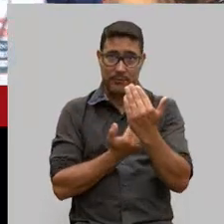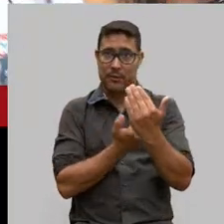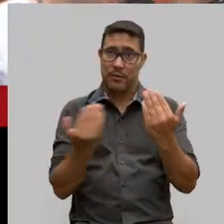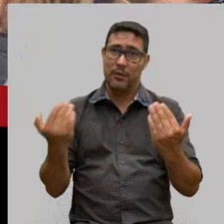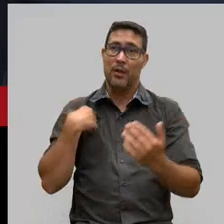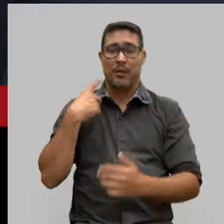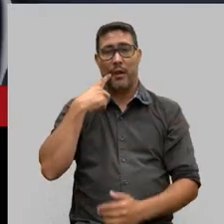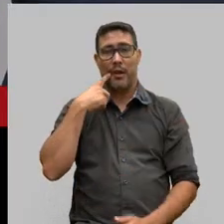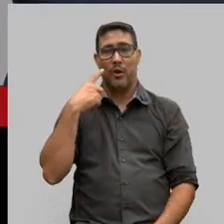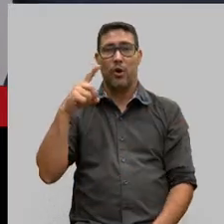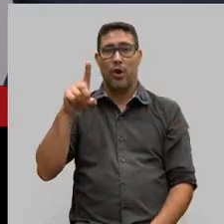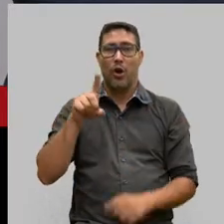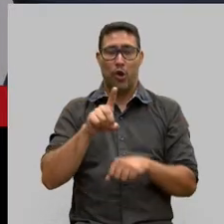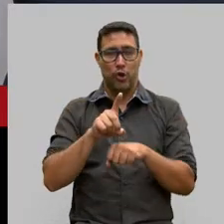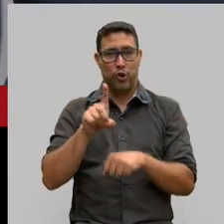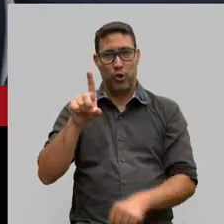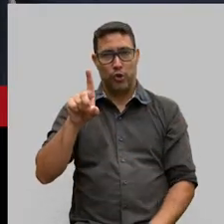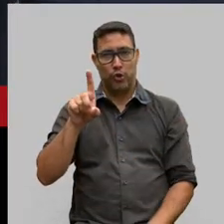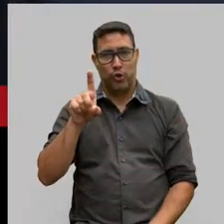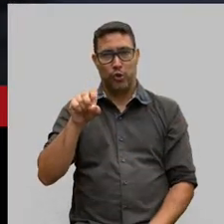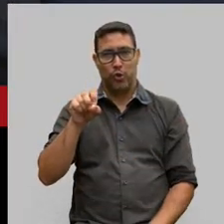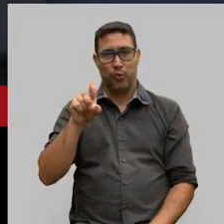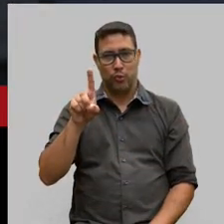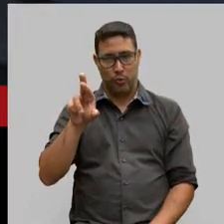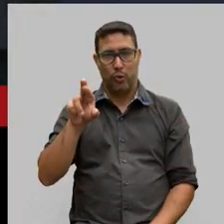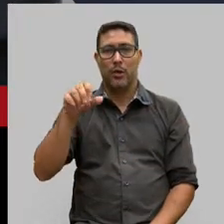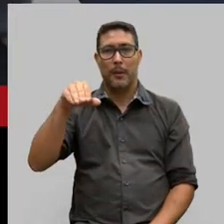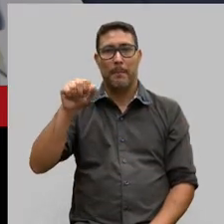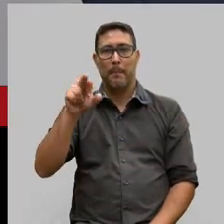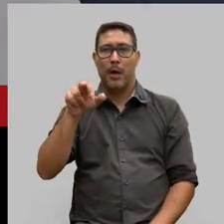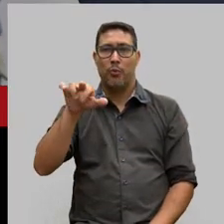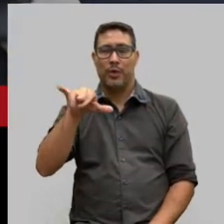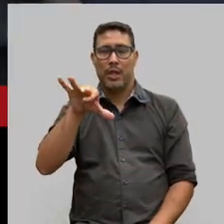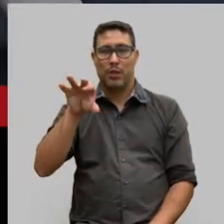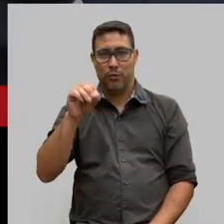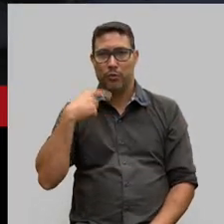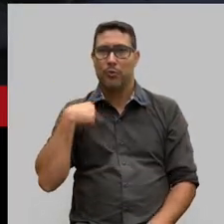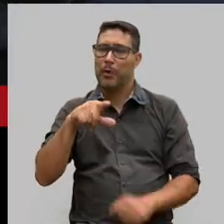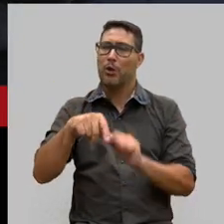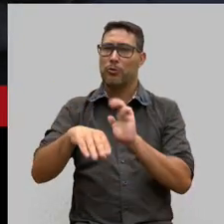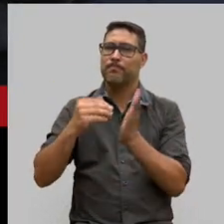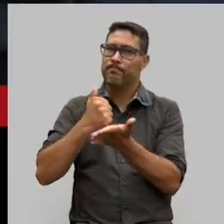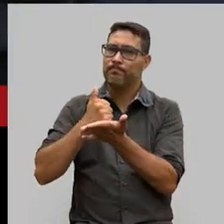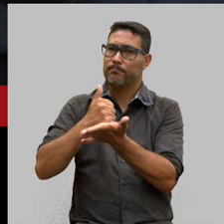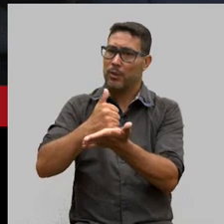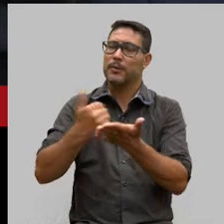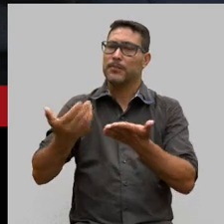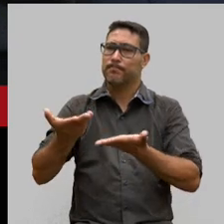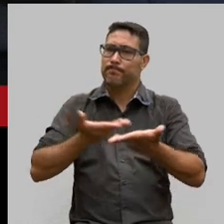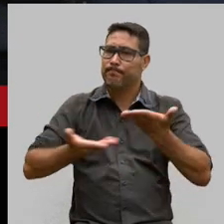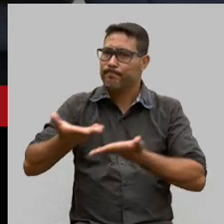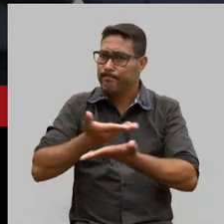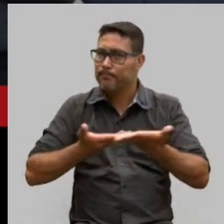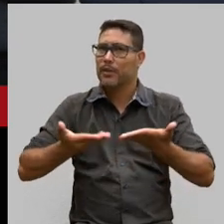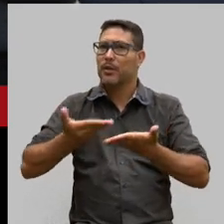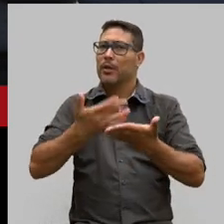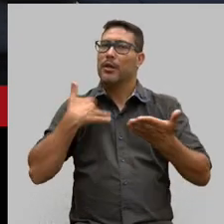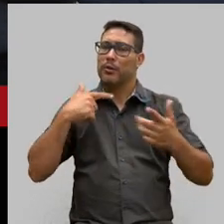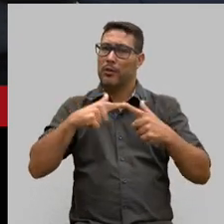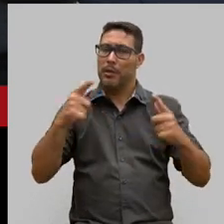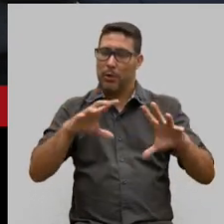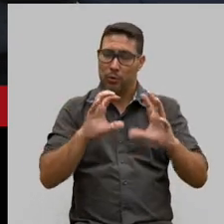pela parceria pelo apoio na nossa luta com presidente da nossa Comissão da pessoa com deficiência aqui da